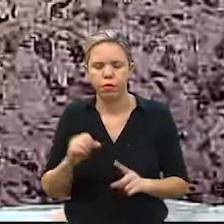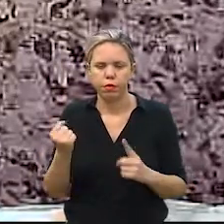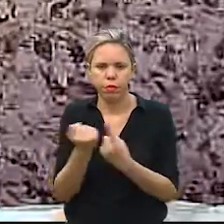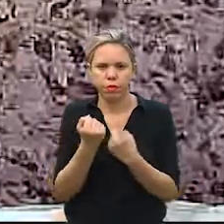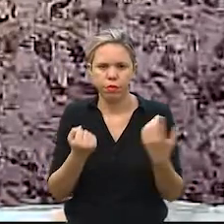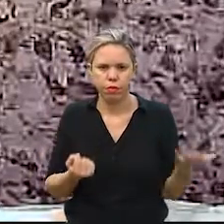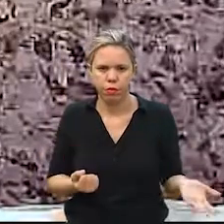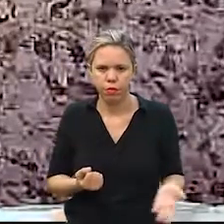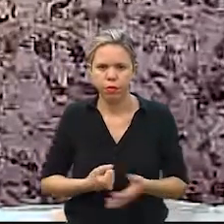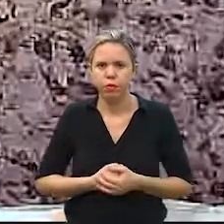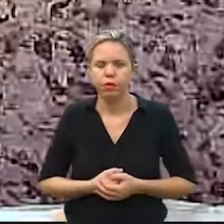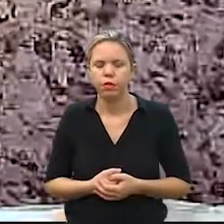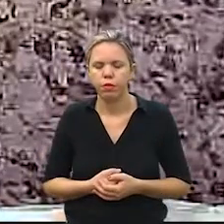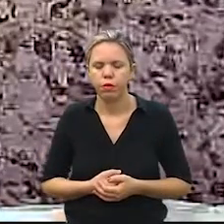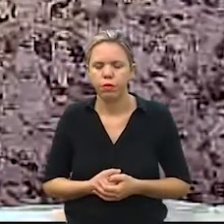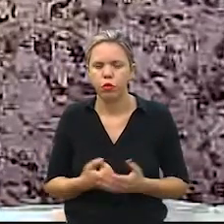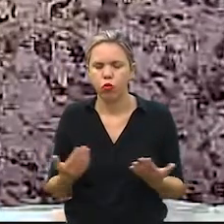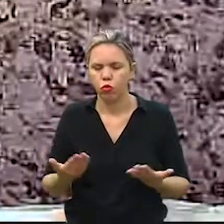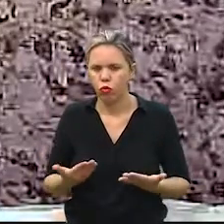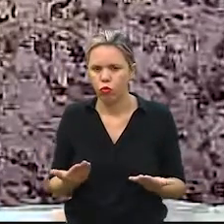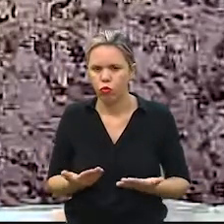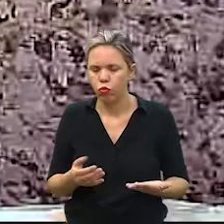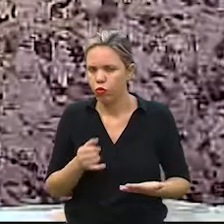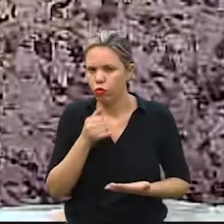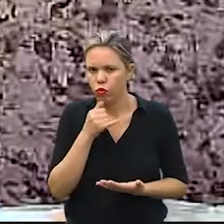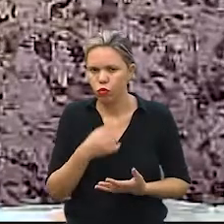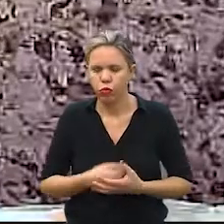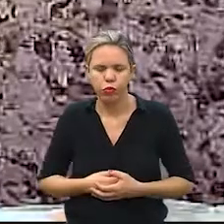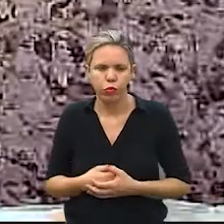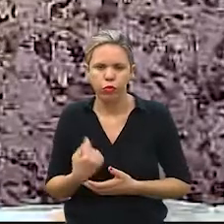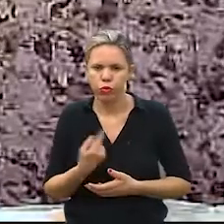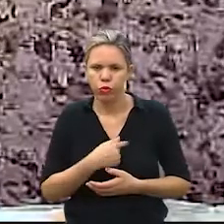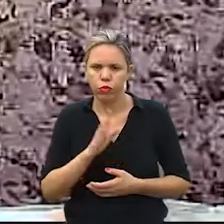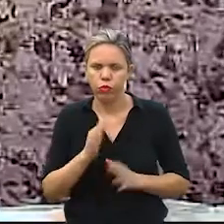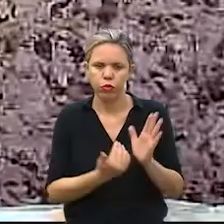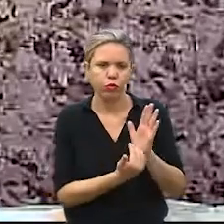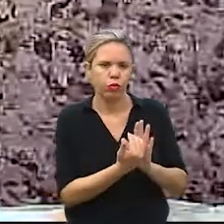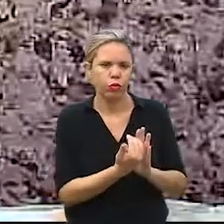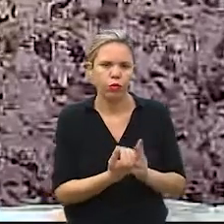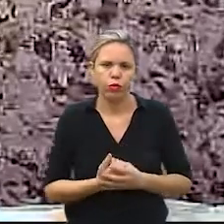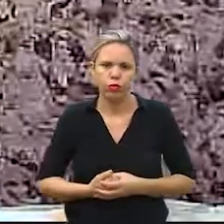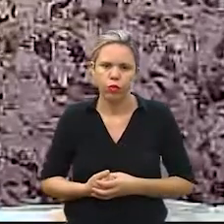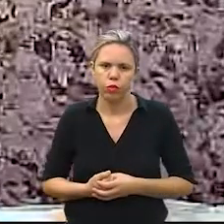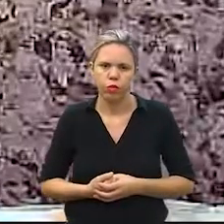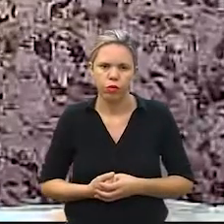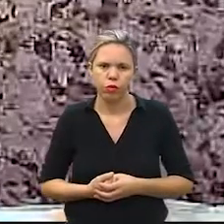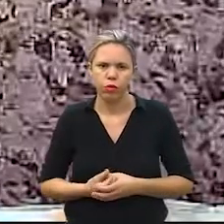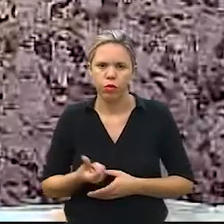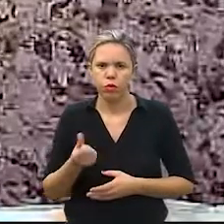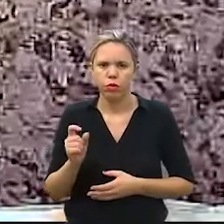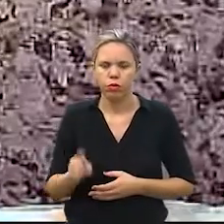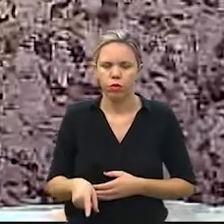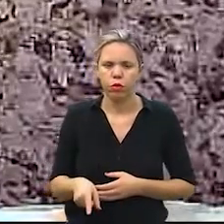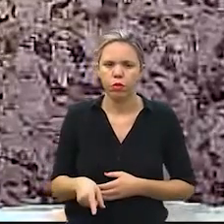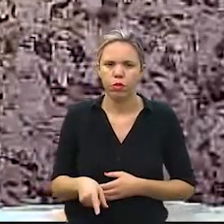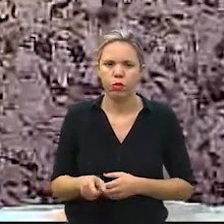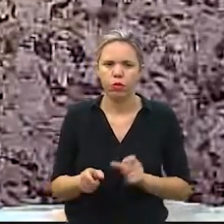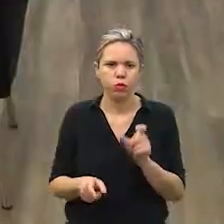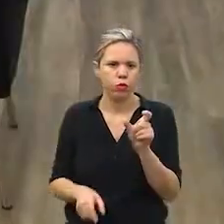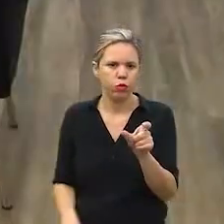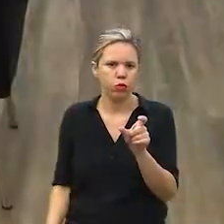social. Então, hoje, por exemplo, nós já aumentamos de 6.000